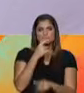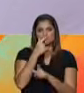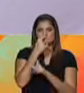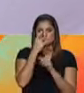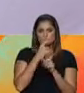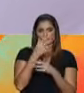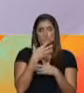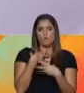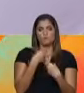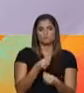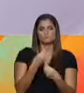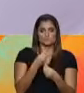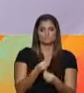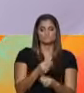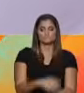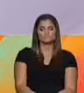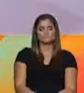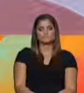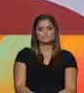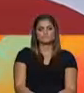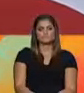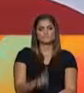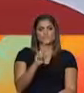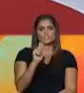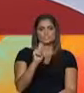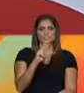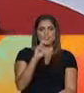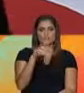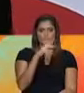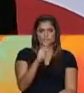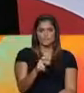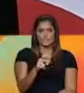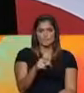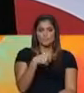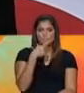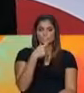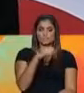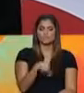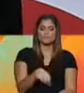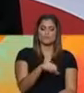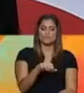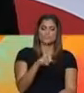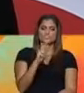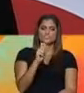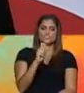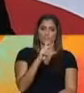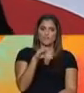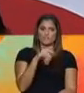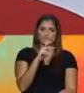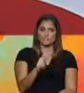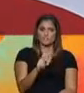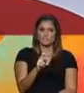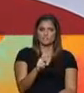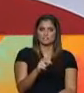por todos, por as pessoas que nos visitam. Certo. Temos aqui a Xerovia, os pastéis de molho de Xerovia, que era